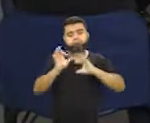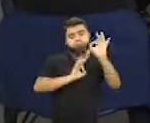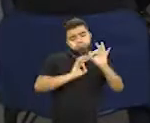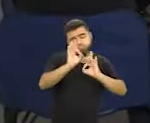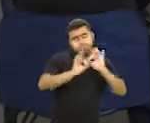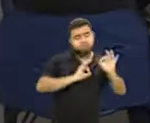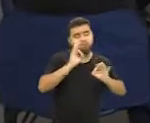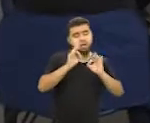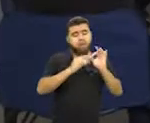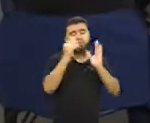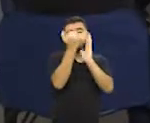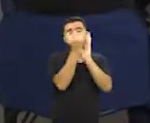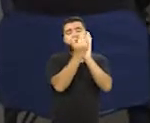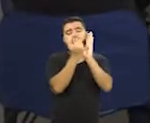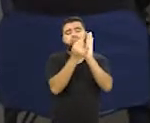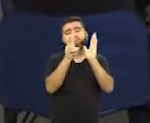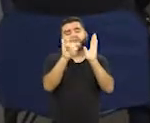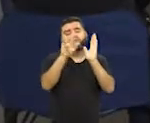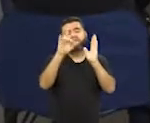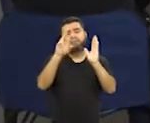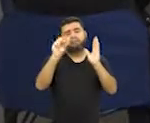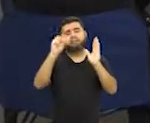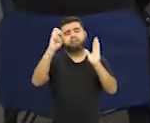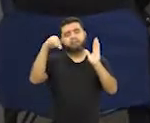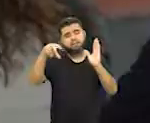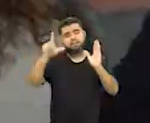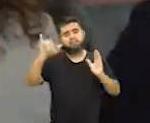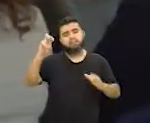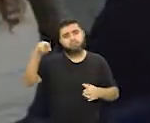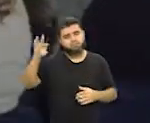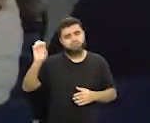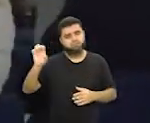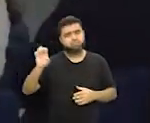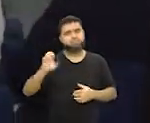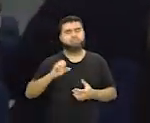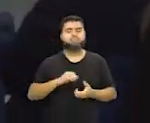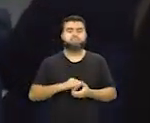regulamentar as ações que estão previstas no Plano Viver Sem Limite.